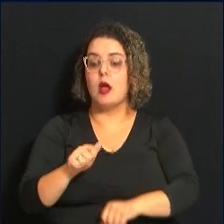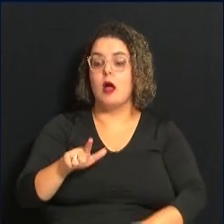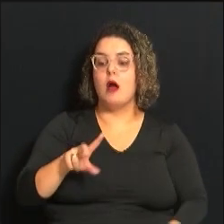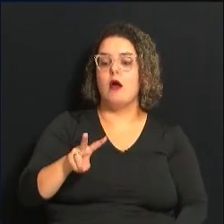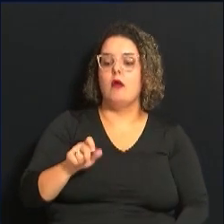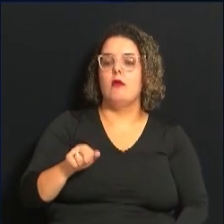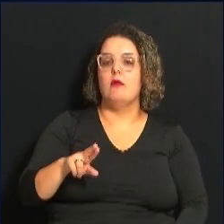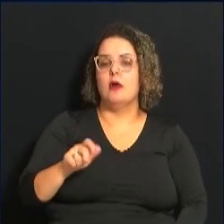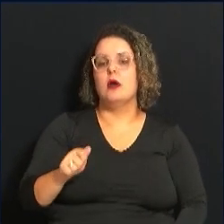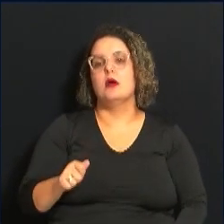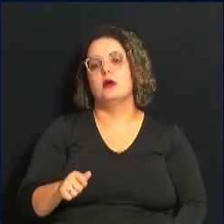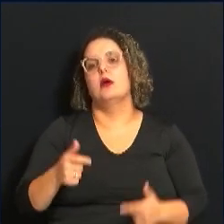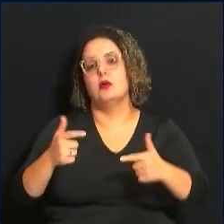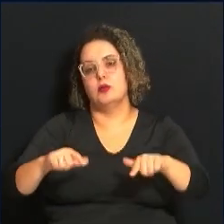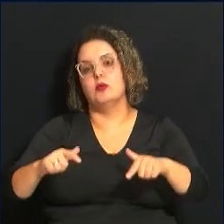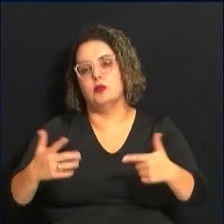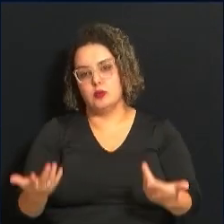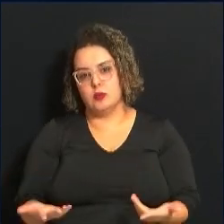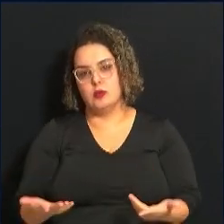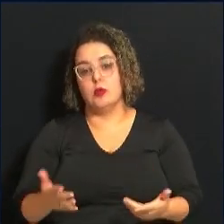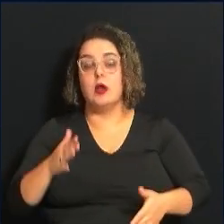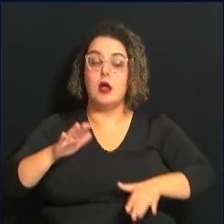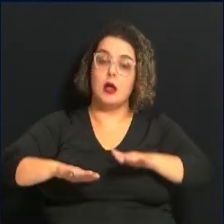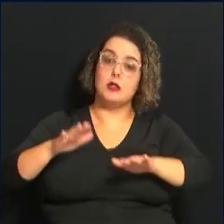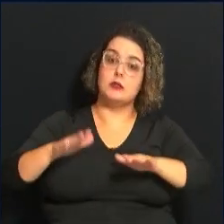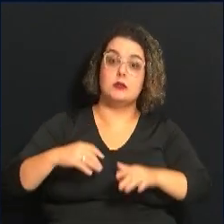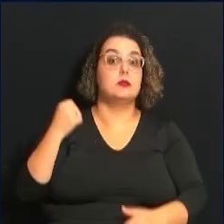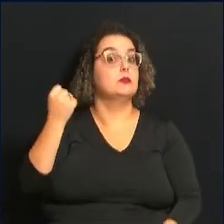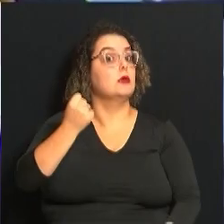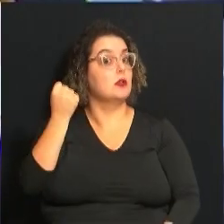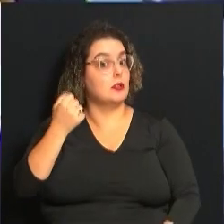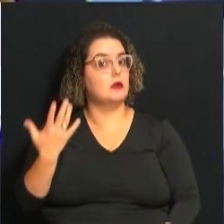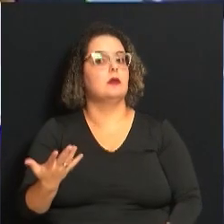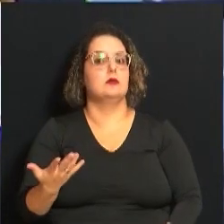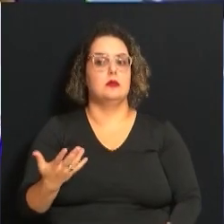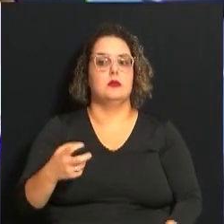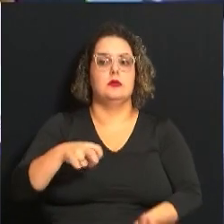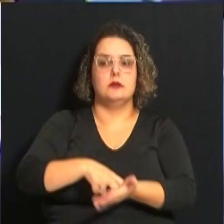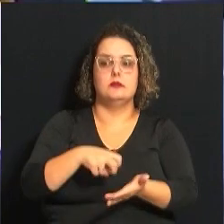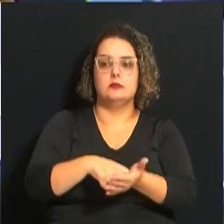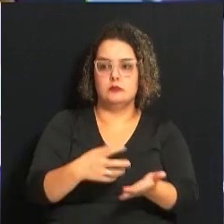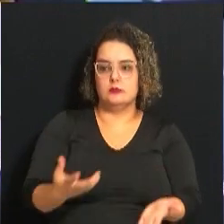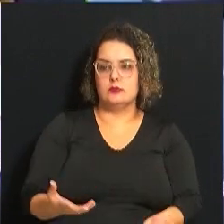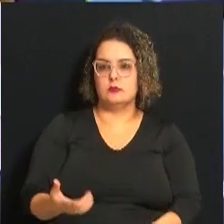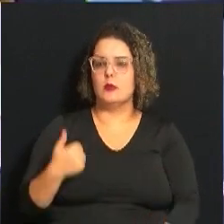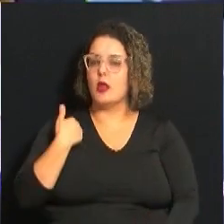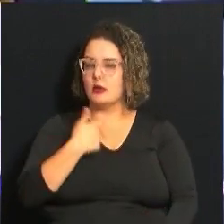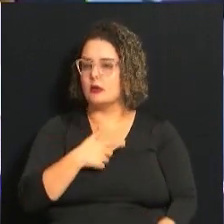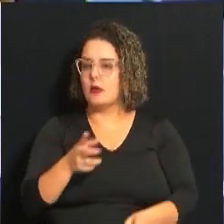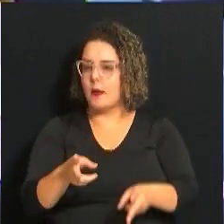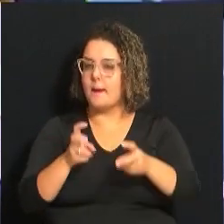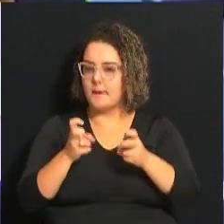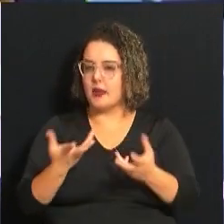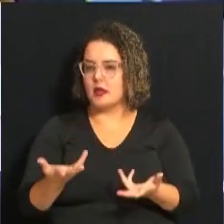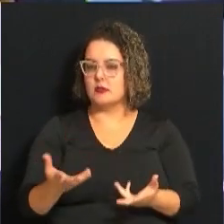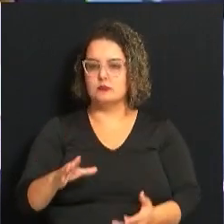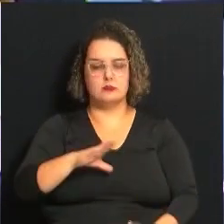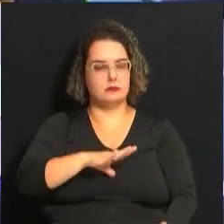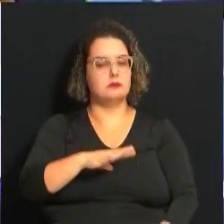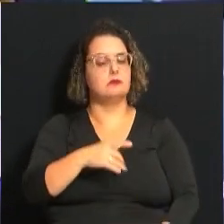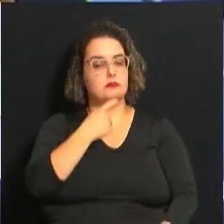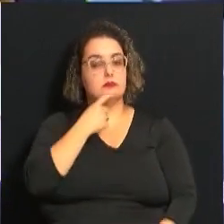localização e funcionamento, dependendo da gravidade da infração. A gente tem percebido que Campinas, como